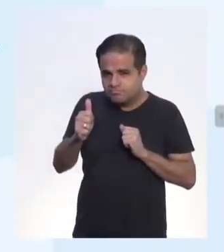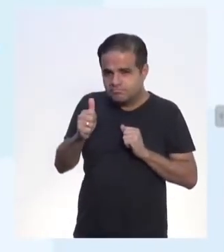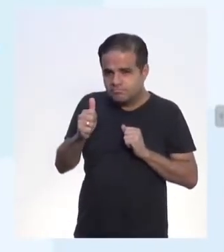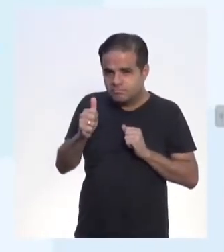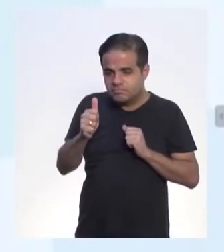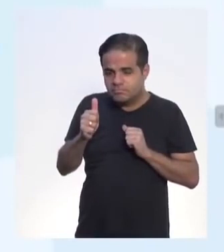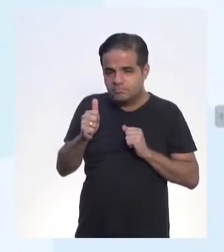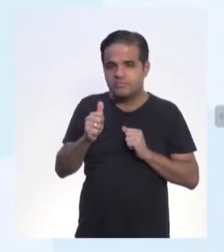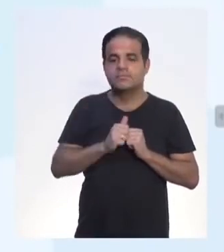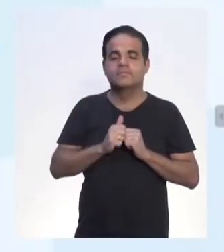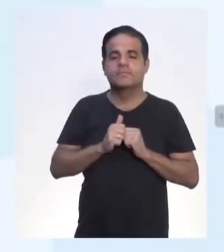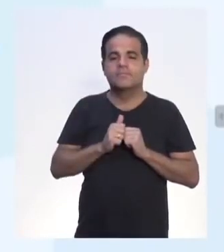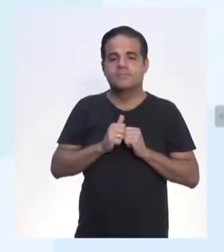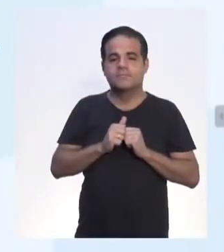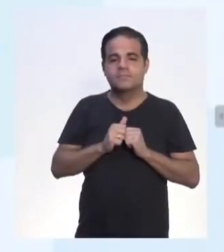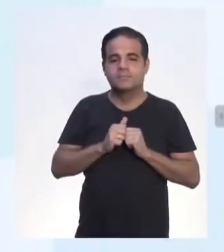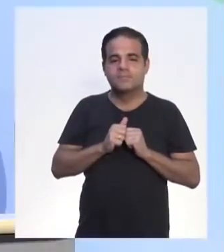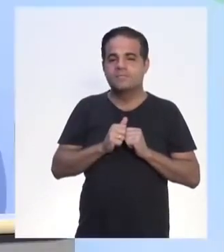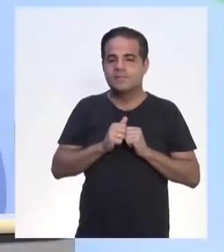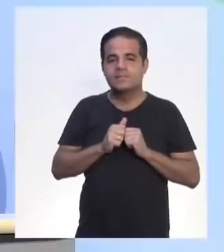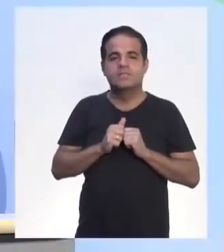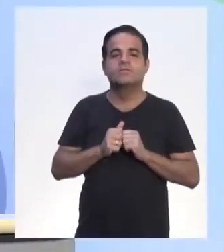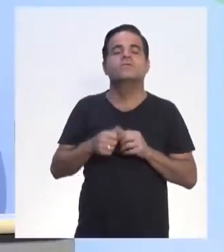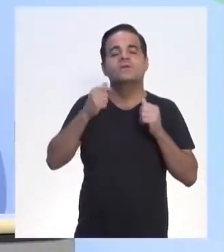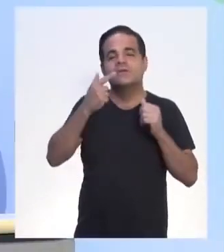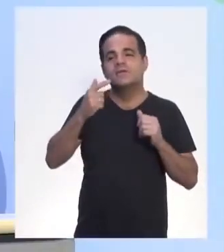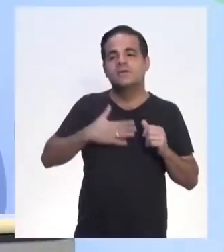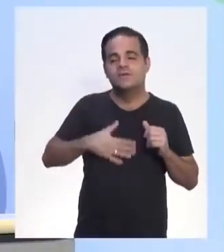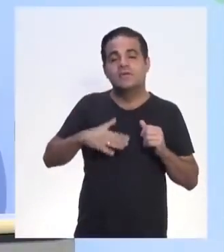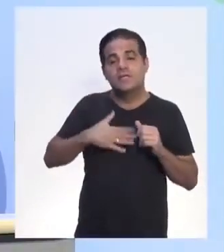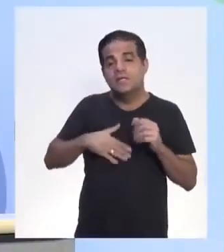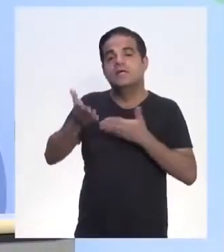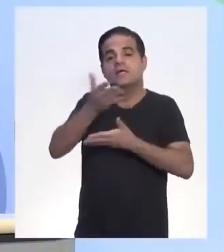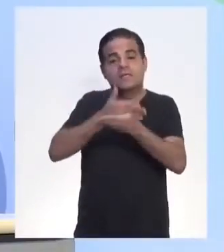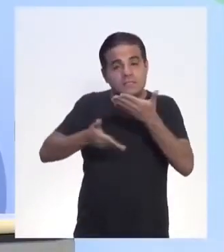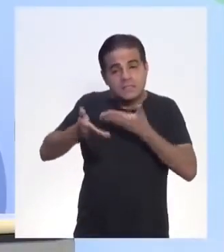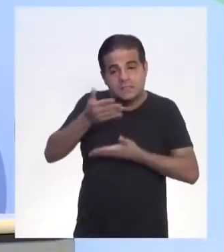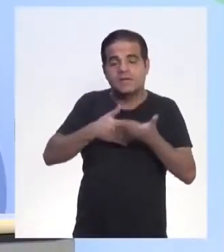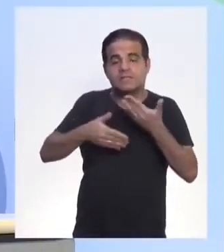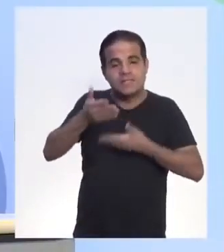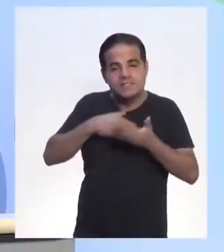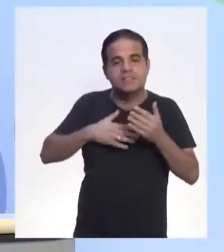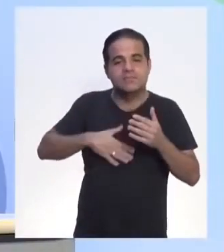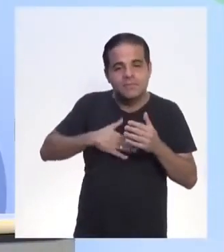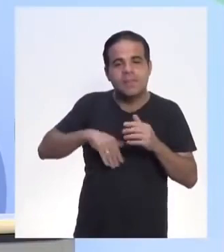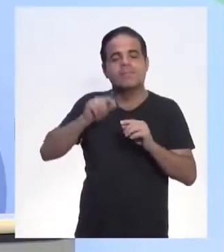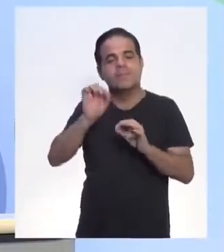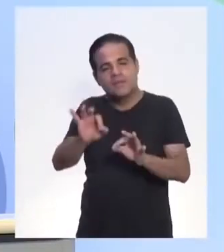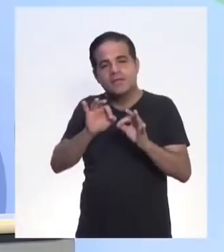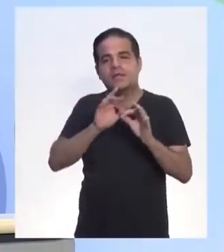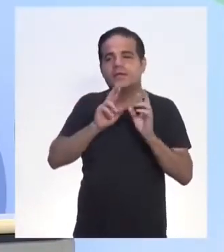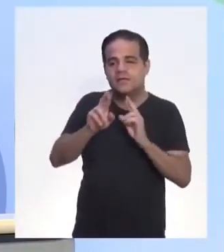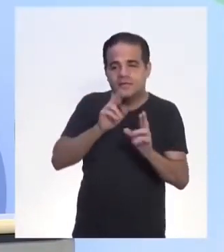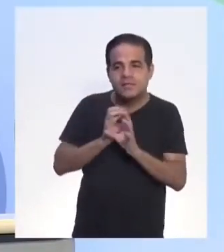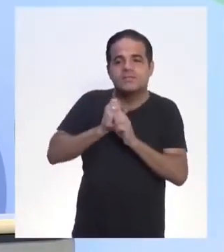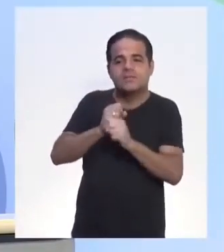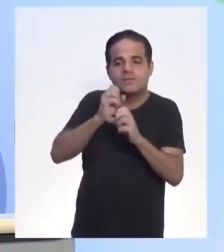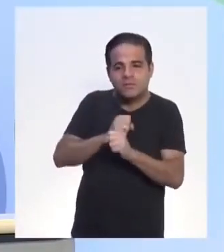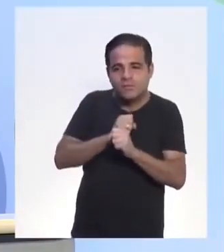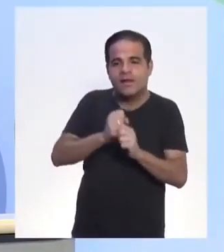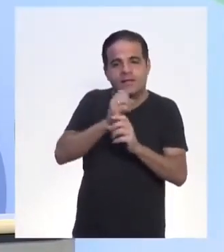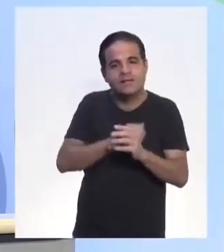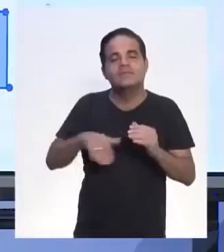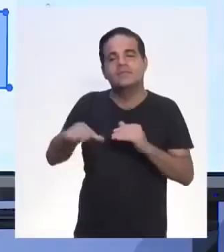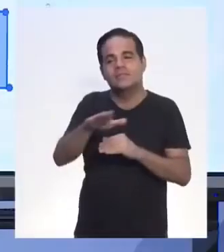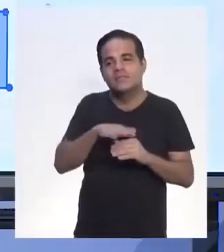Beleza? Tranquilinho. É lembrar sempre dessa relação do resultado dessa soma desses dois ângulos,